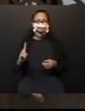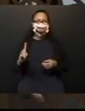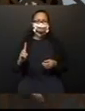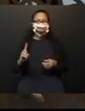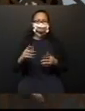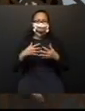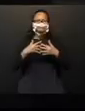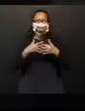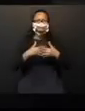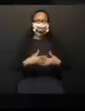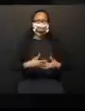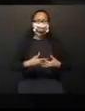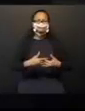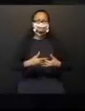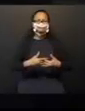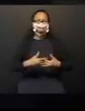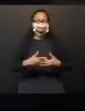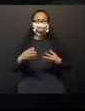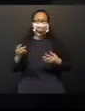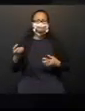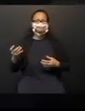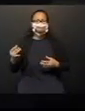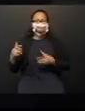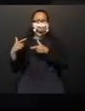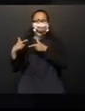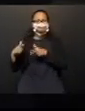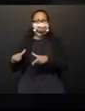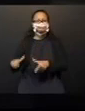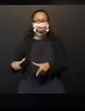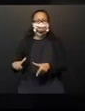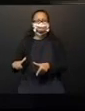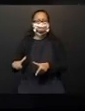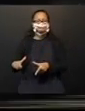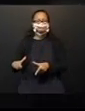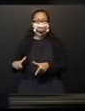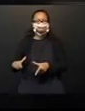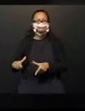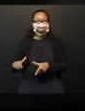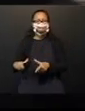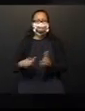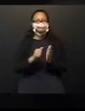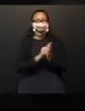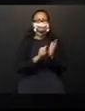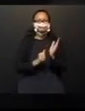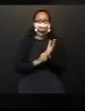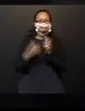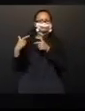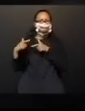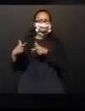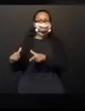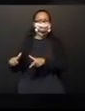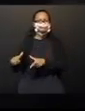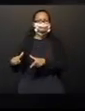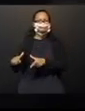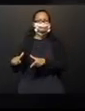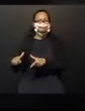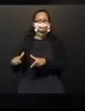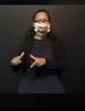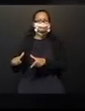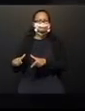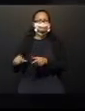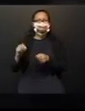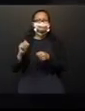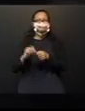a continha convencional, né, pelo algoritmo convencional, que é armar a